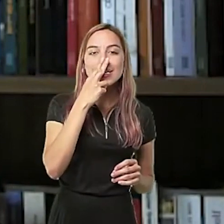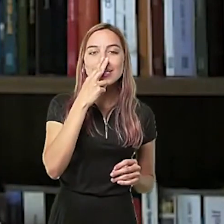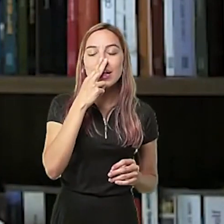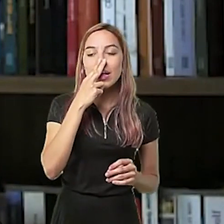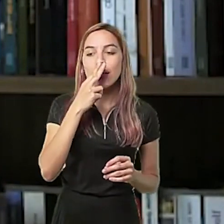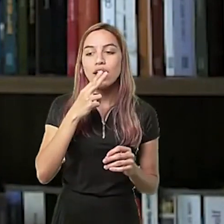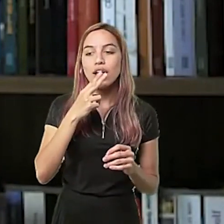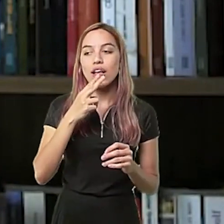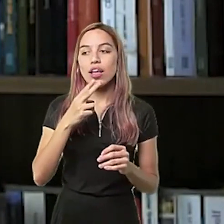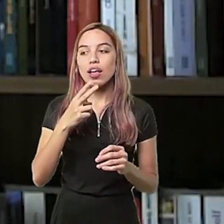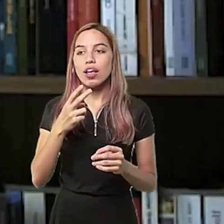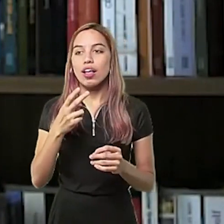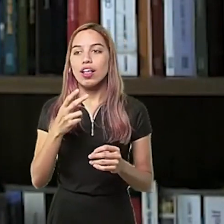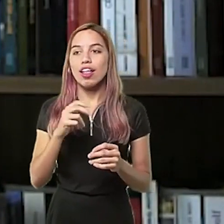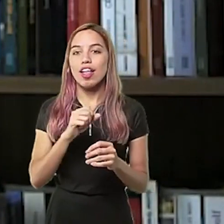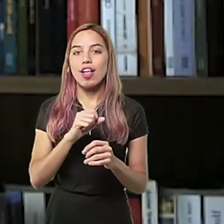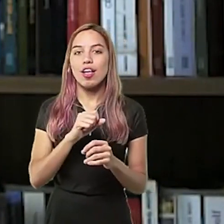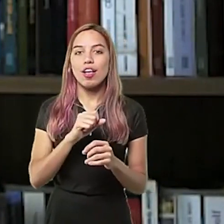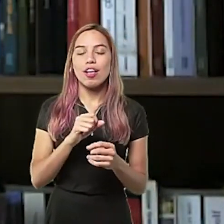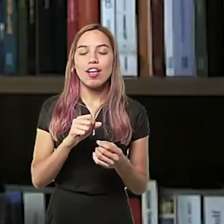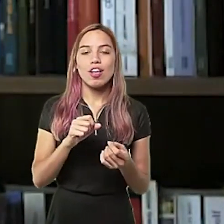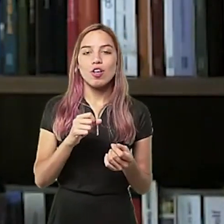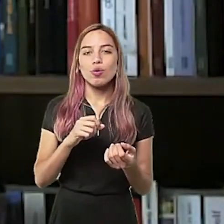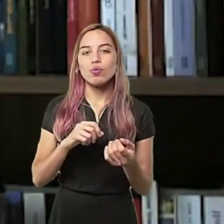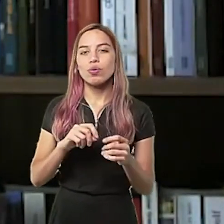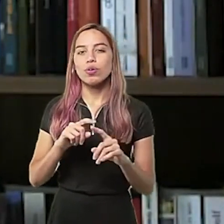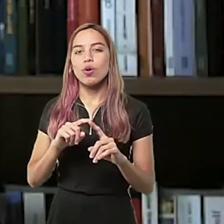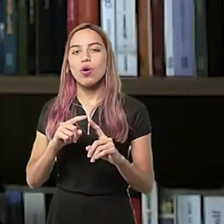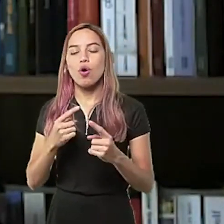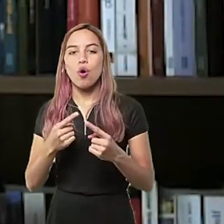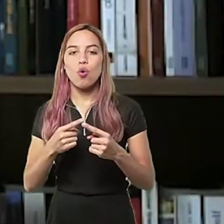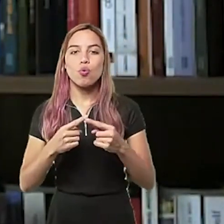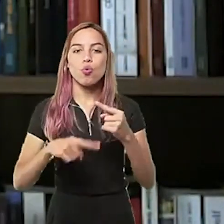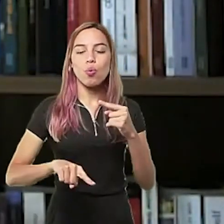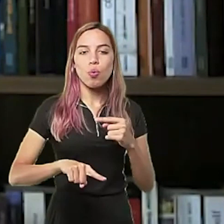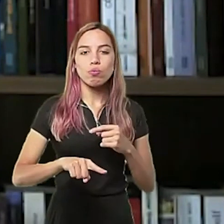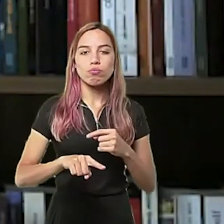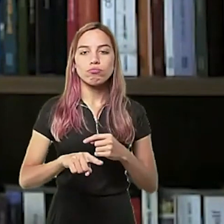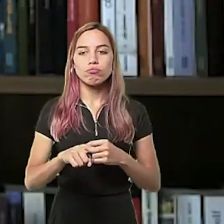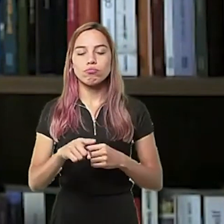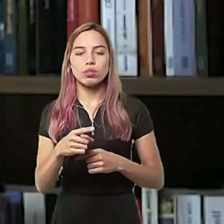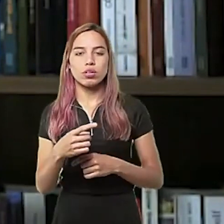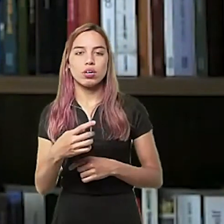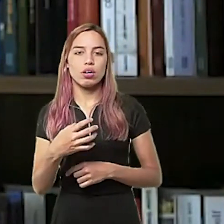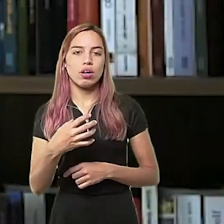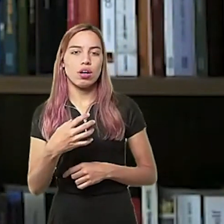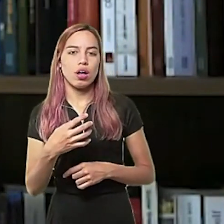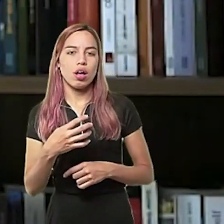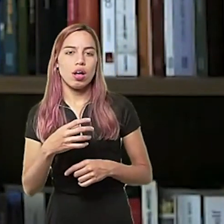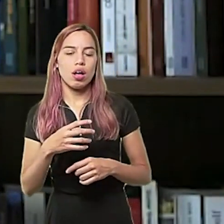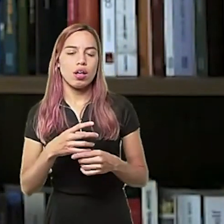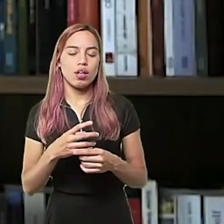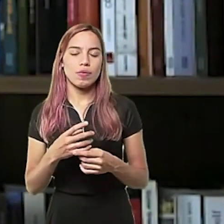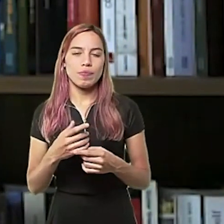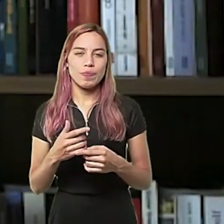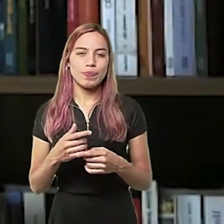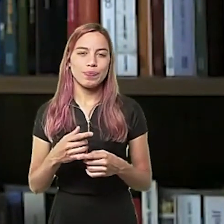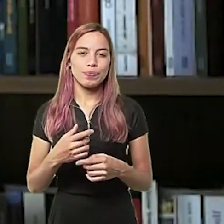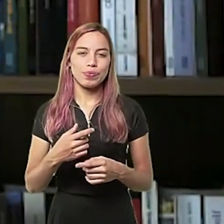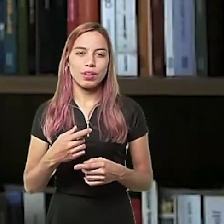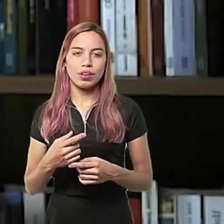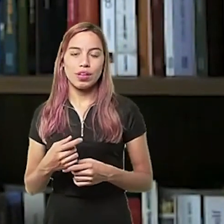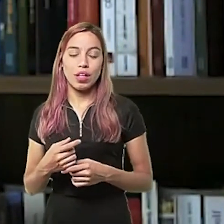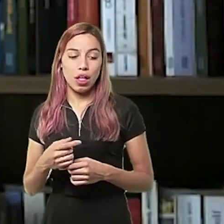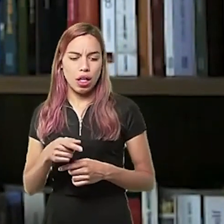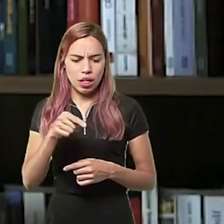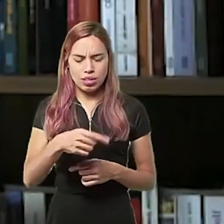que são, como eu poderia dizer, são coisas familiares, né? São familiares, porque